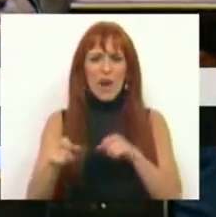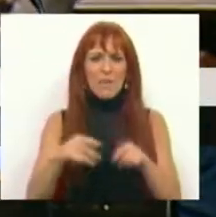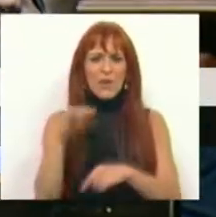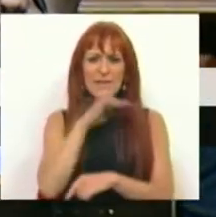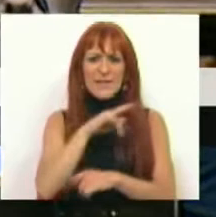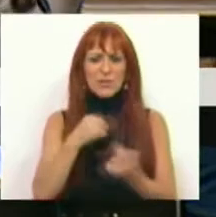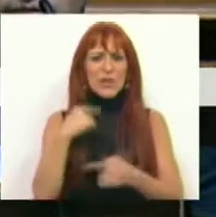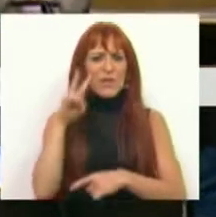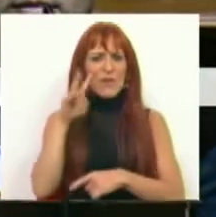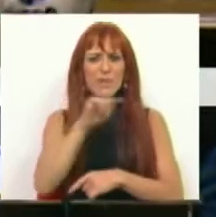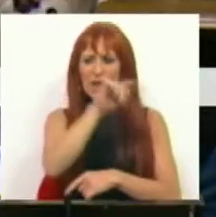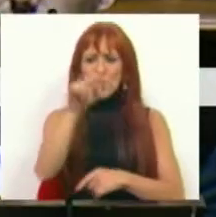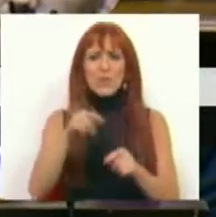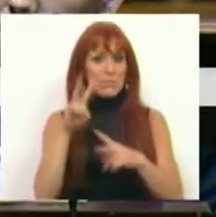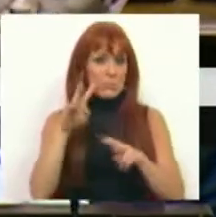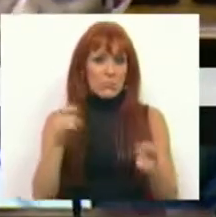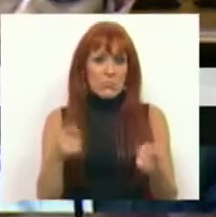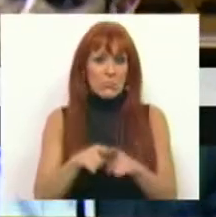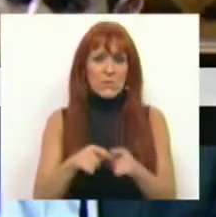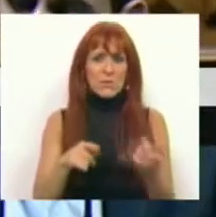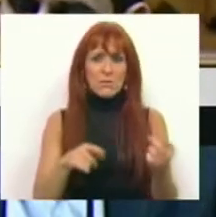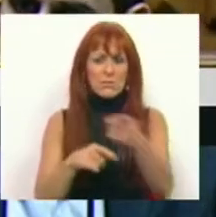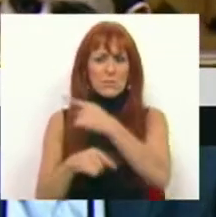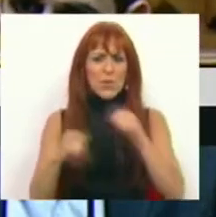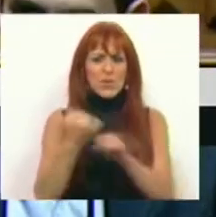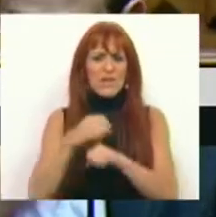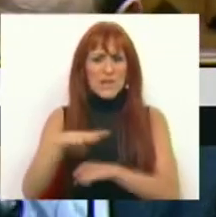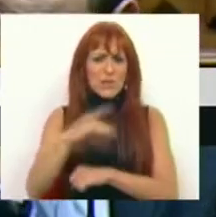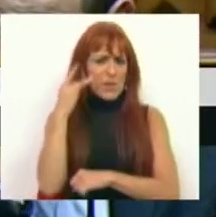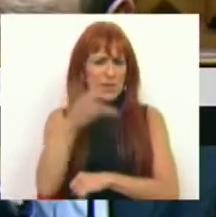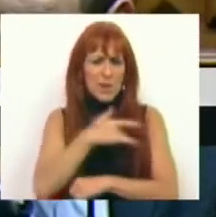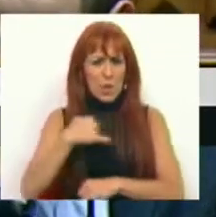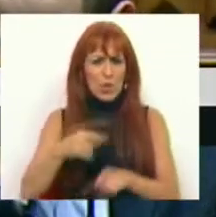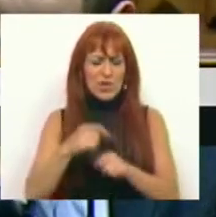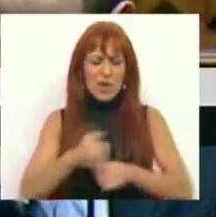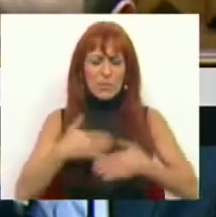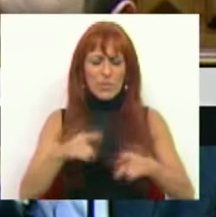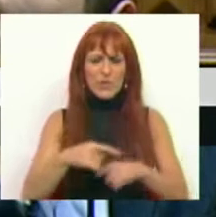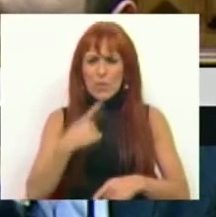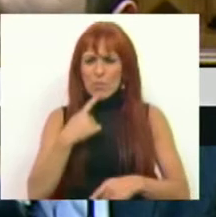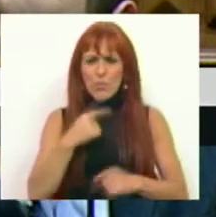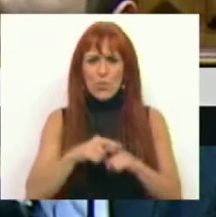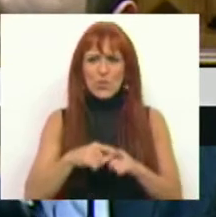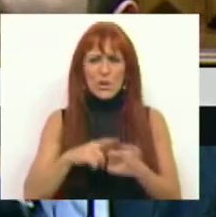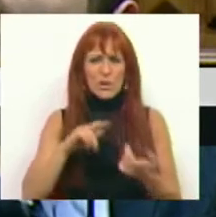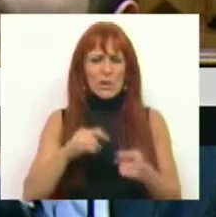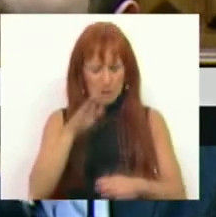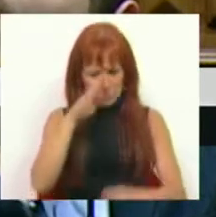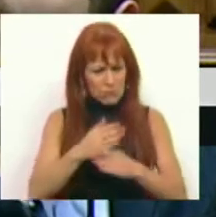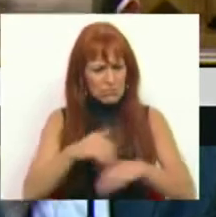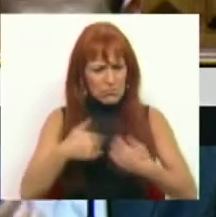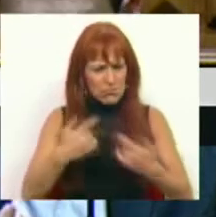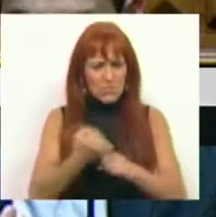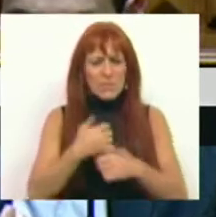Sintra. Encontramos lá o que encontramos transversalmente no Serviço Nacional de Saúde. Profissionais extremamente dedicados, mas que